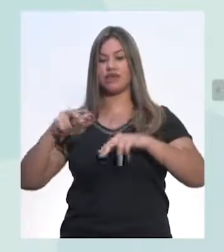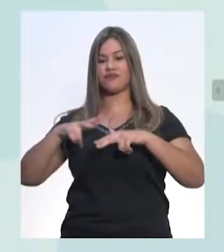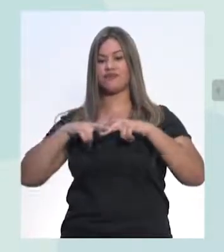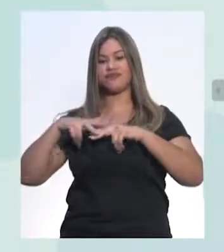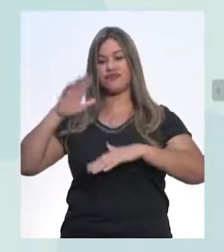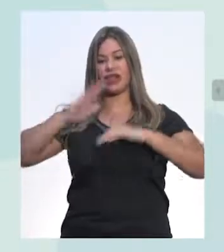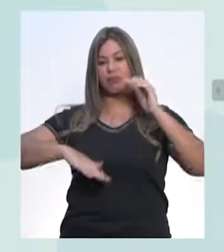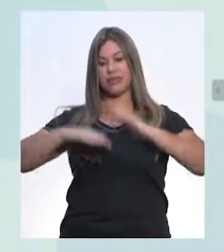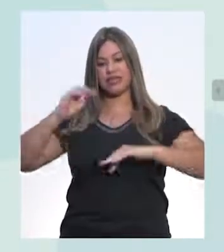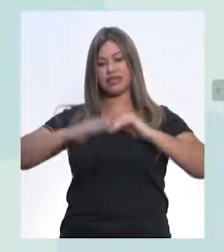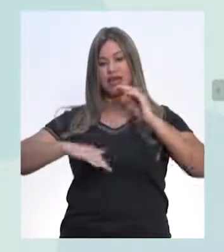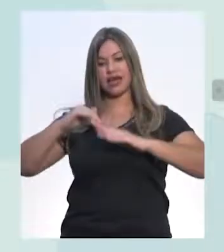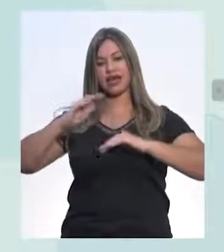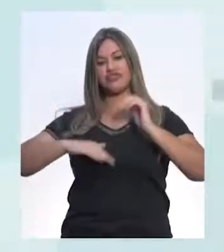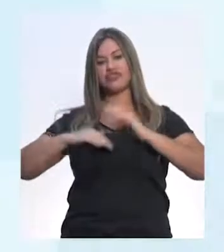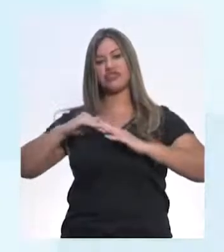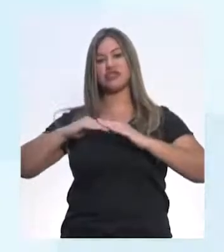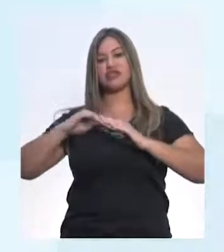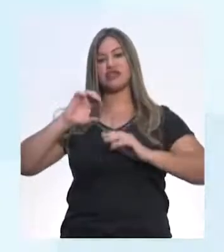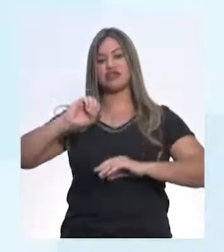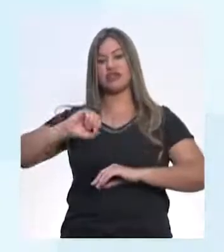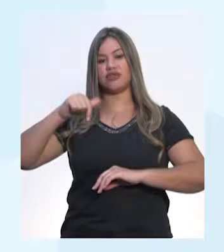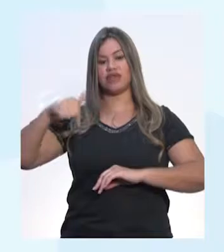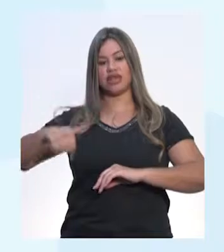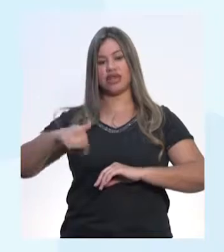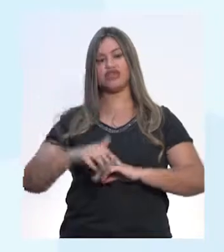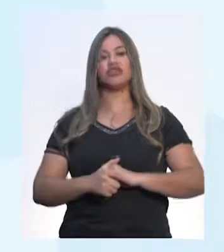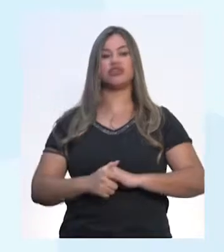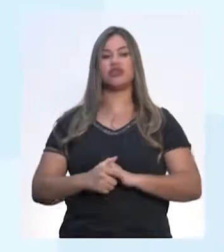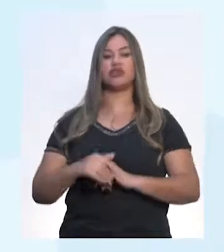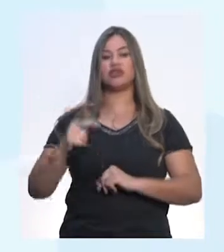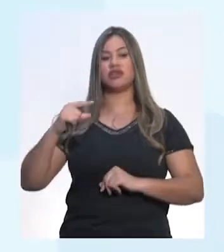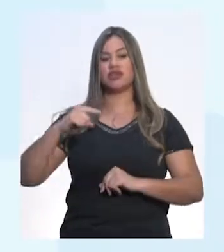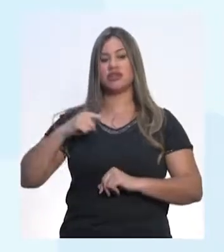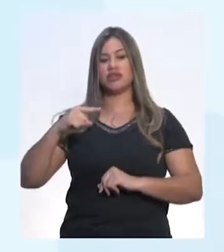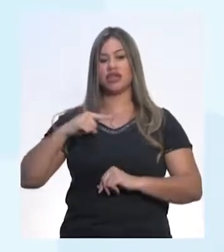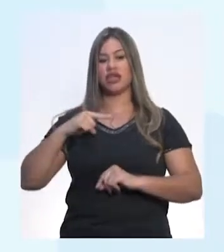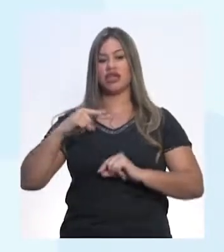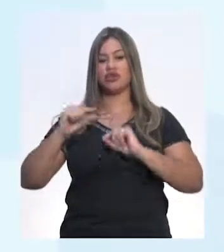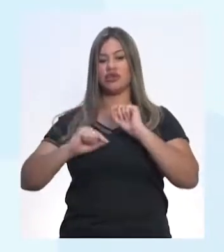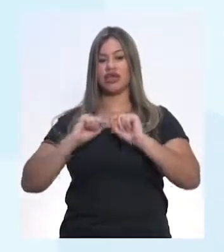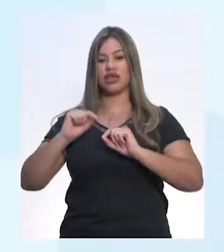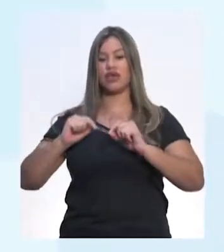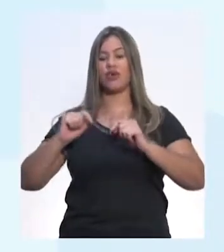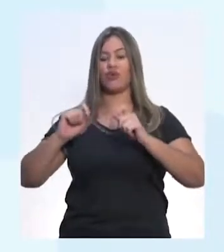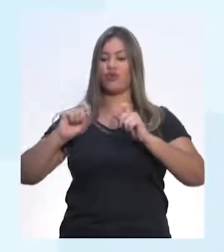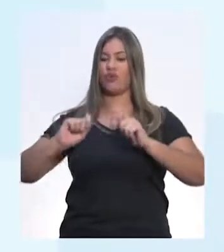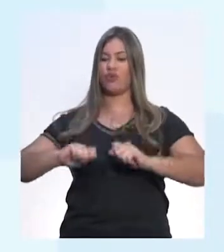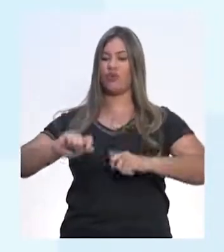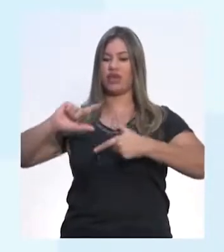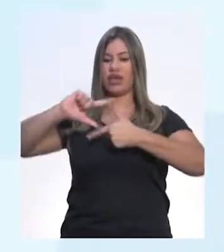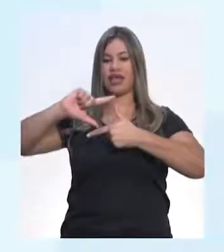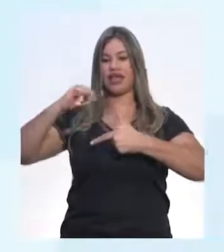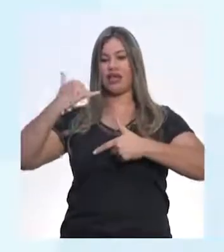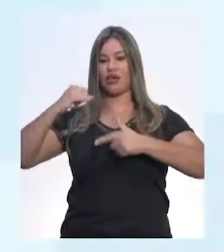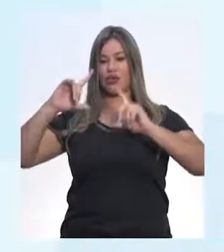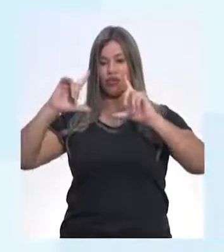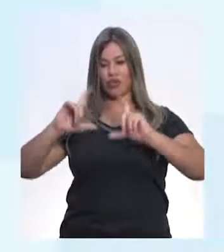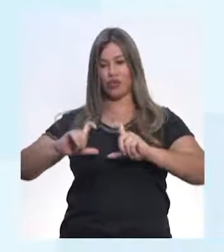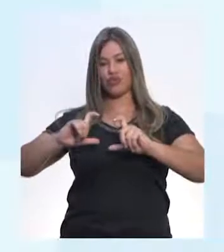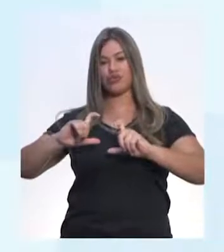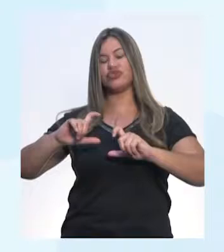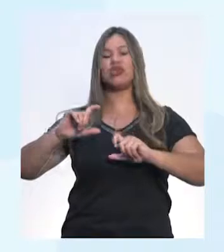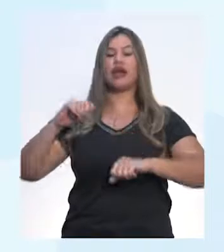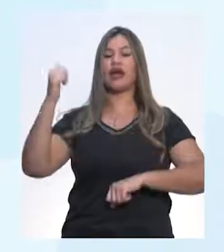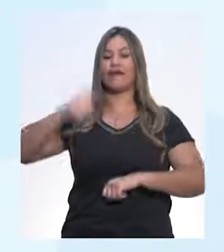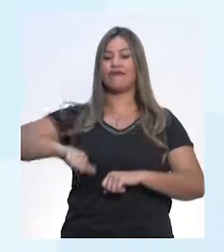a habilidade é a 07. Vai aparecer para vocês o QR Code com a